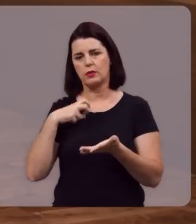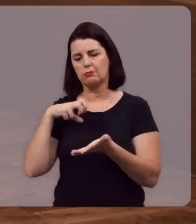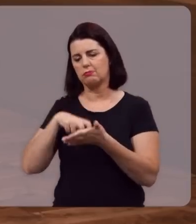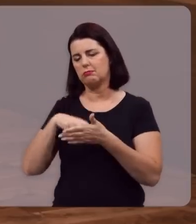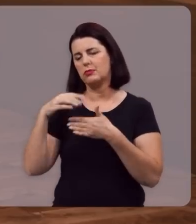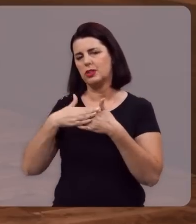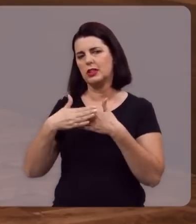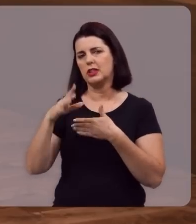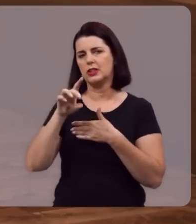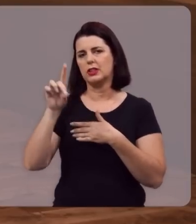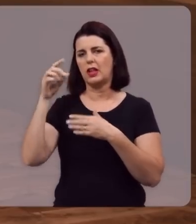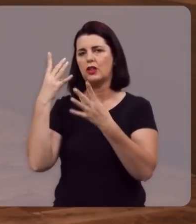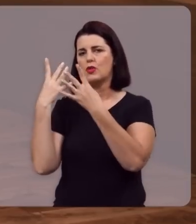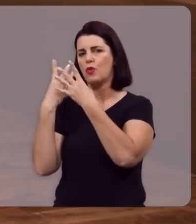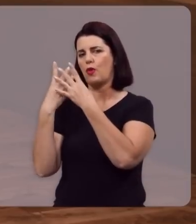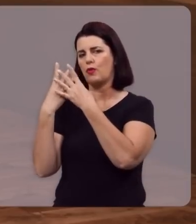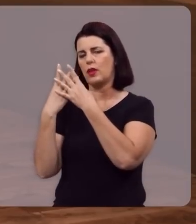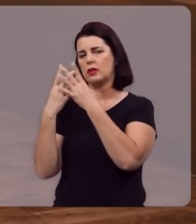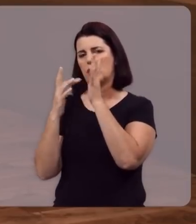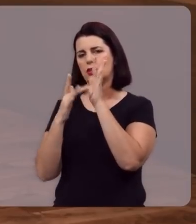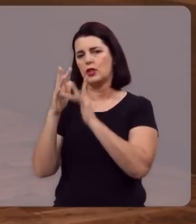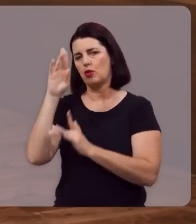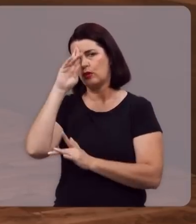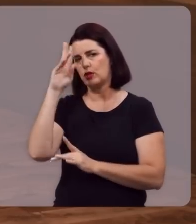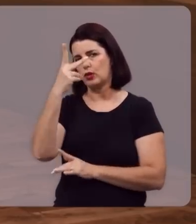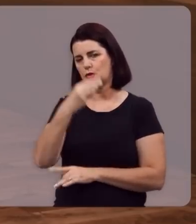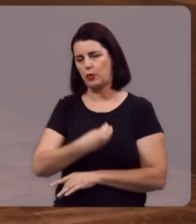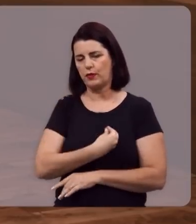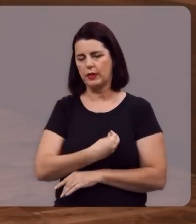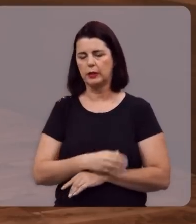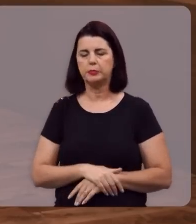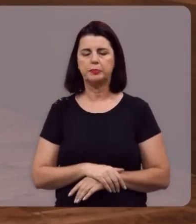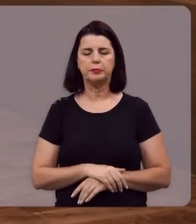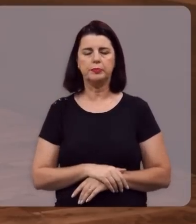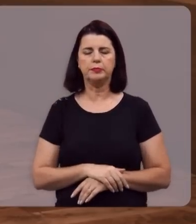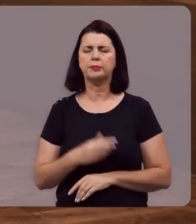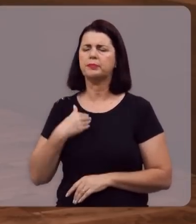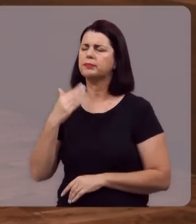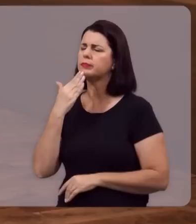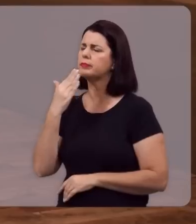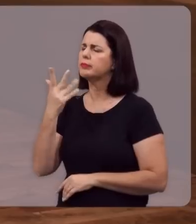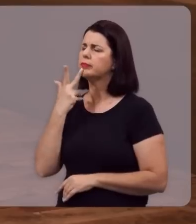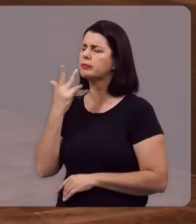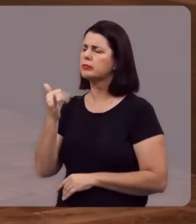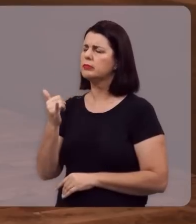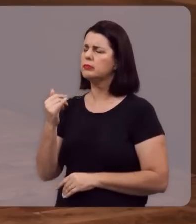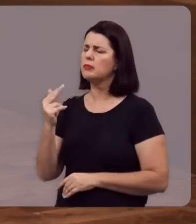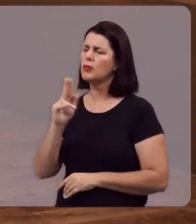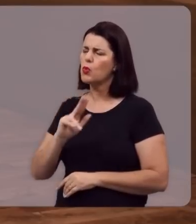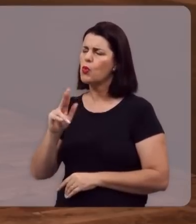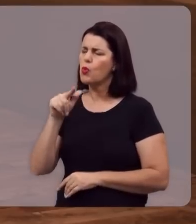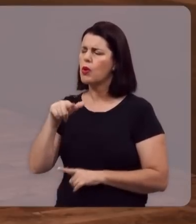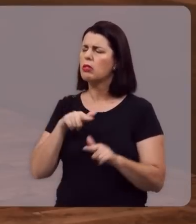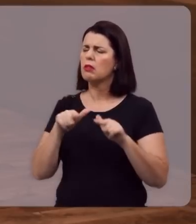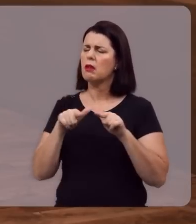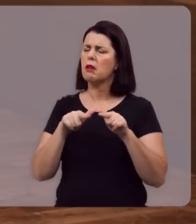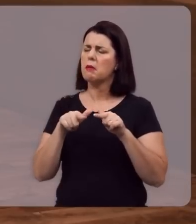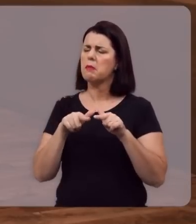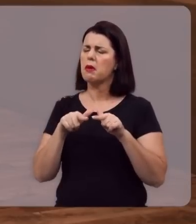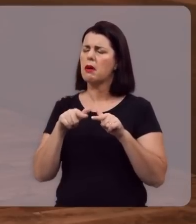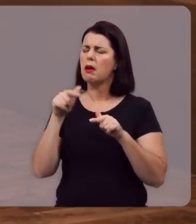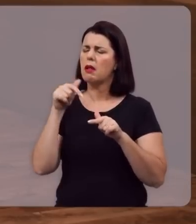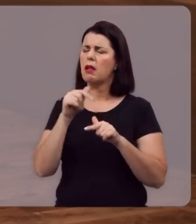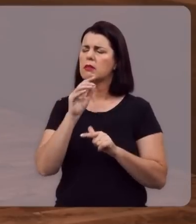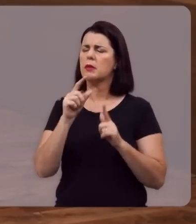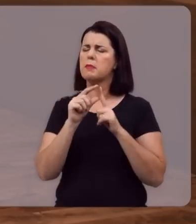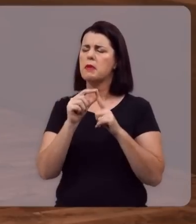pode se prostrar diante dele e confessar que ele é o Senhor da sua vida. Eu te peço, Pai, que tu apliques esta palavra ao coração